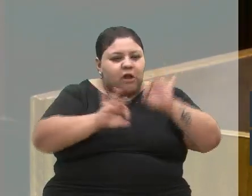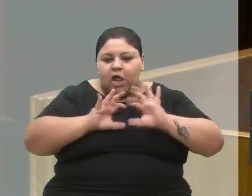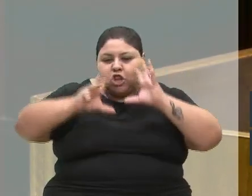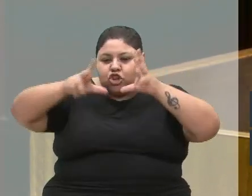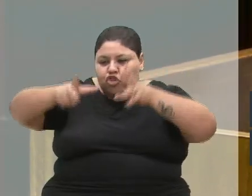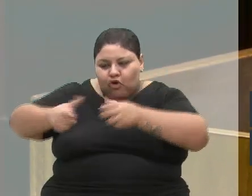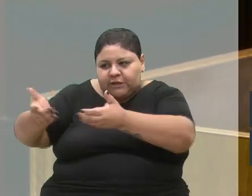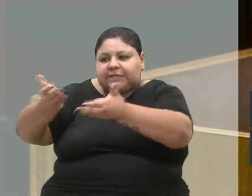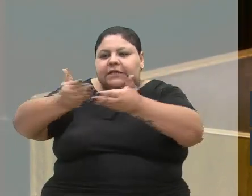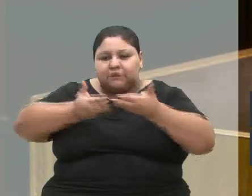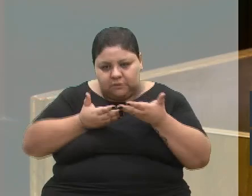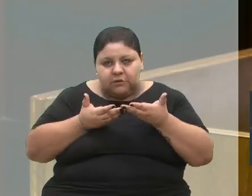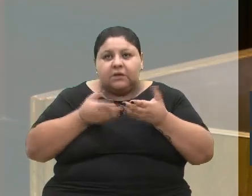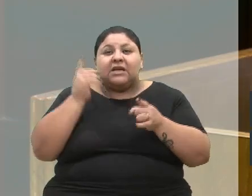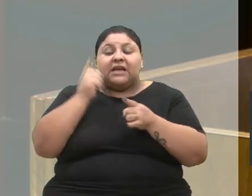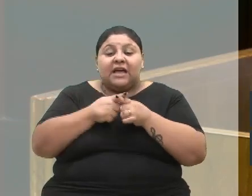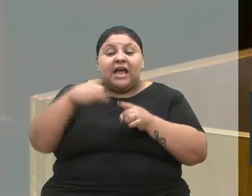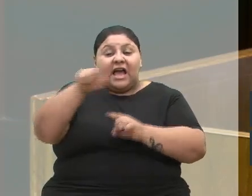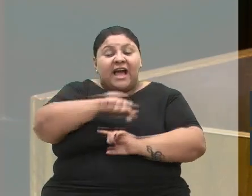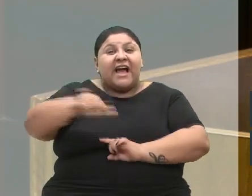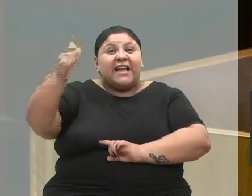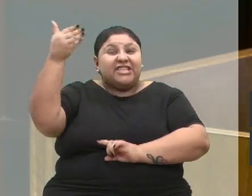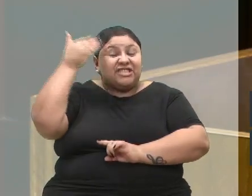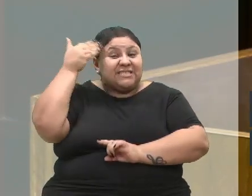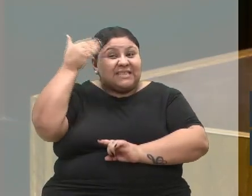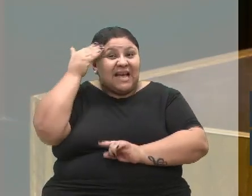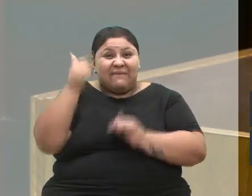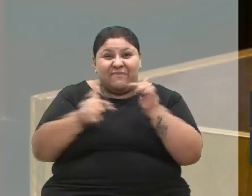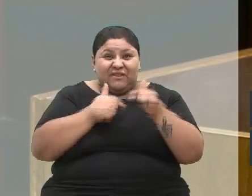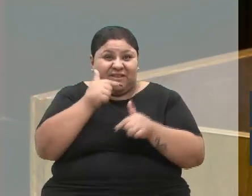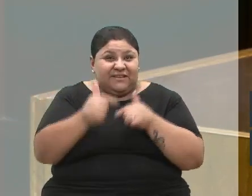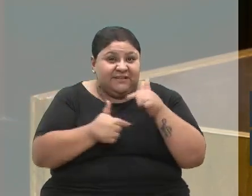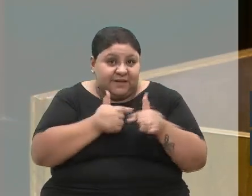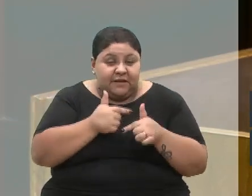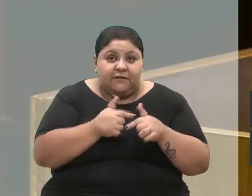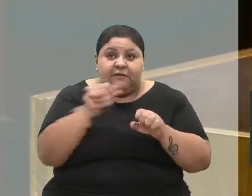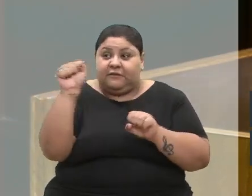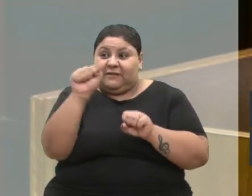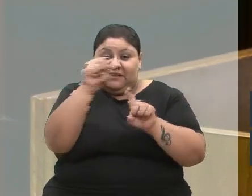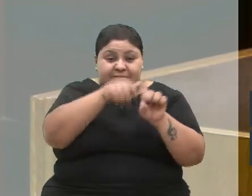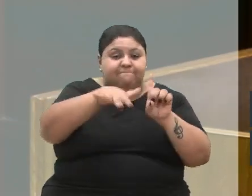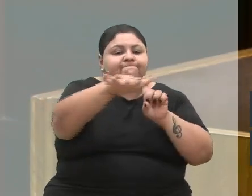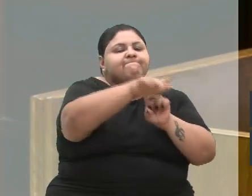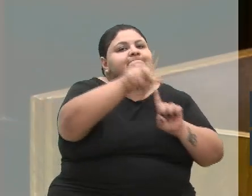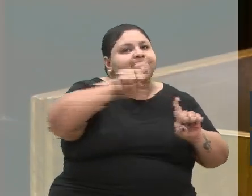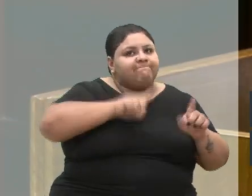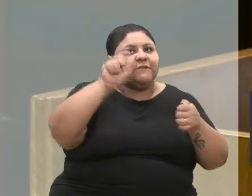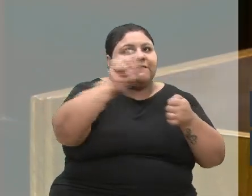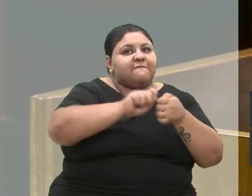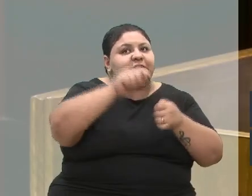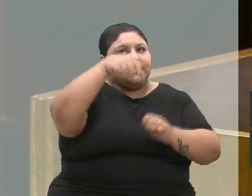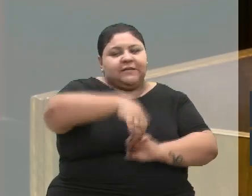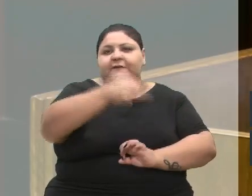ser atendidas, porque a gente sabe o que o trabalho da assistência social em Caxias tem realizado, né? São